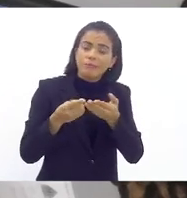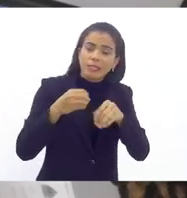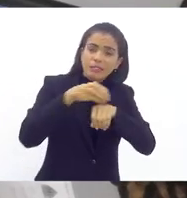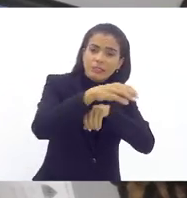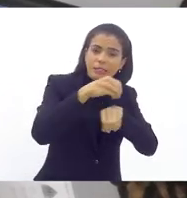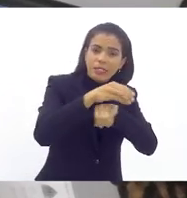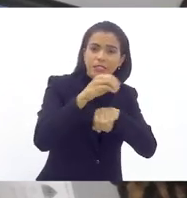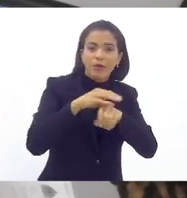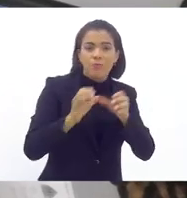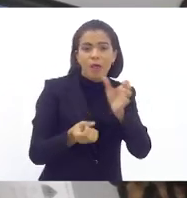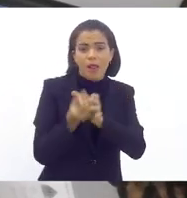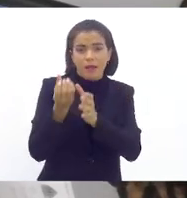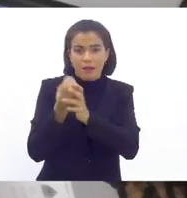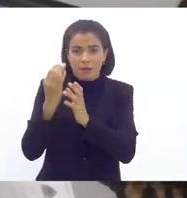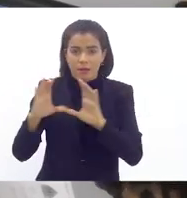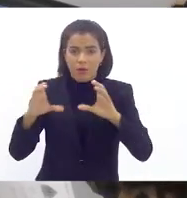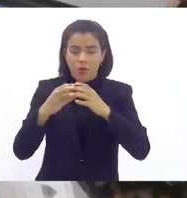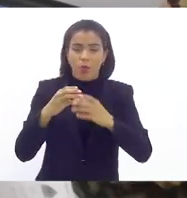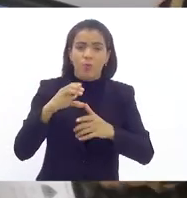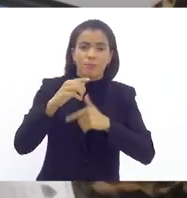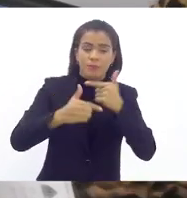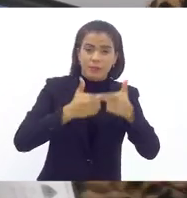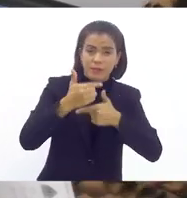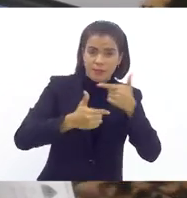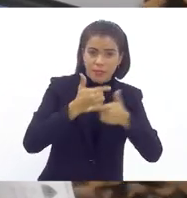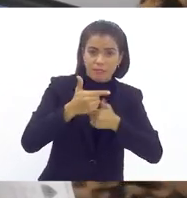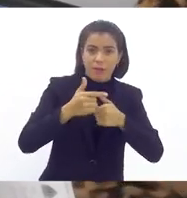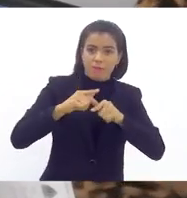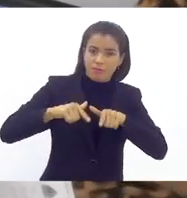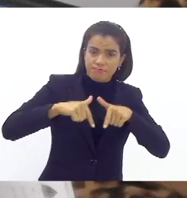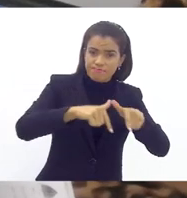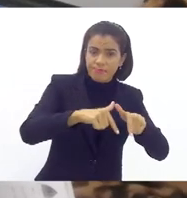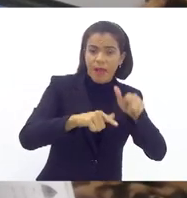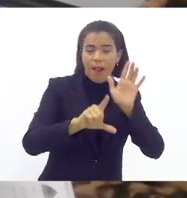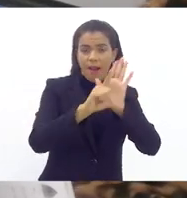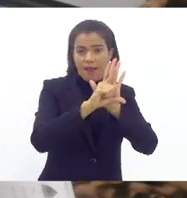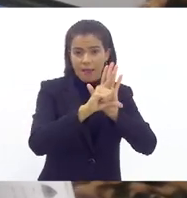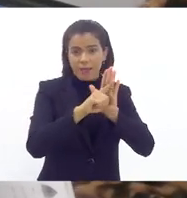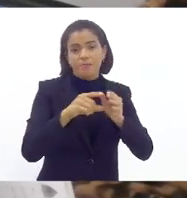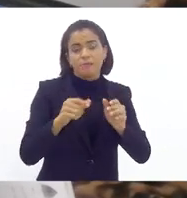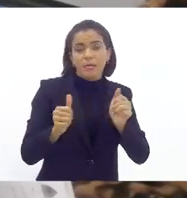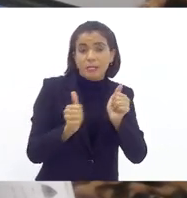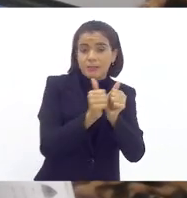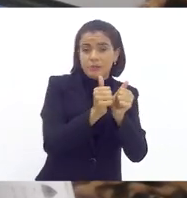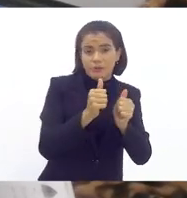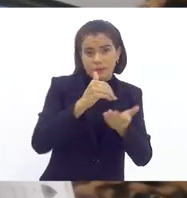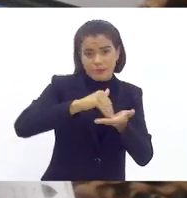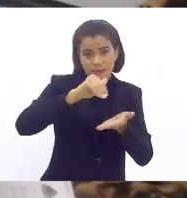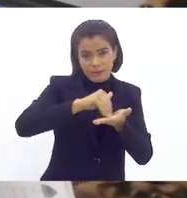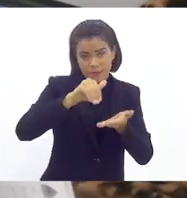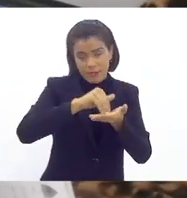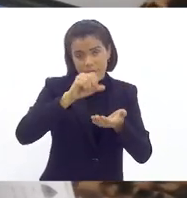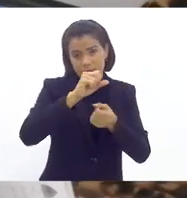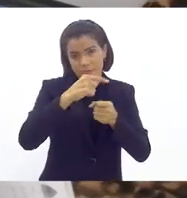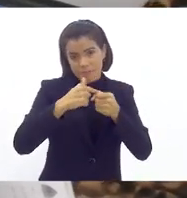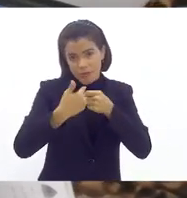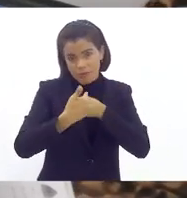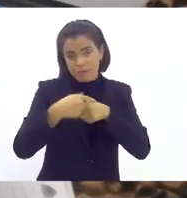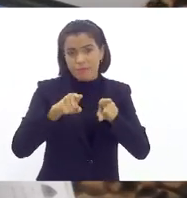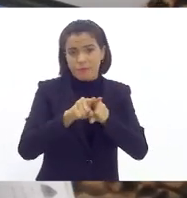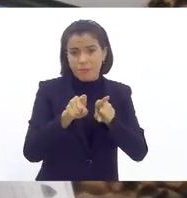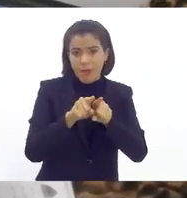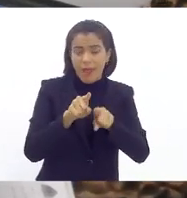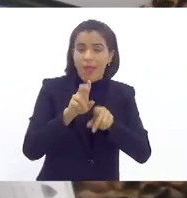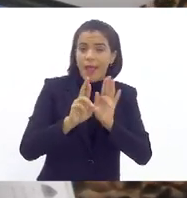grupos de GT de trabalho nos municípios para a aplicação da lei com a presença das secretarias municipais, conselhos, movimentos sociais,